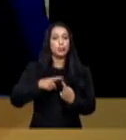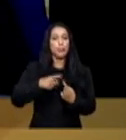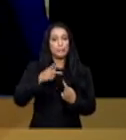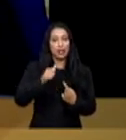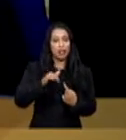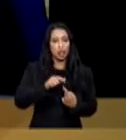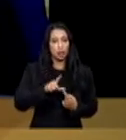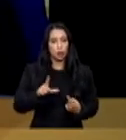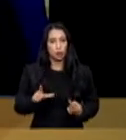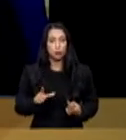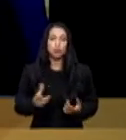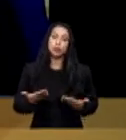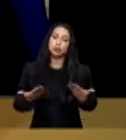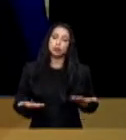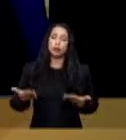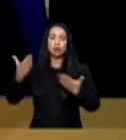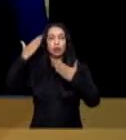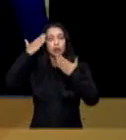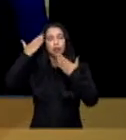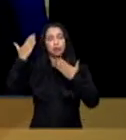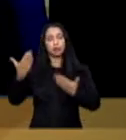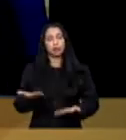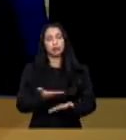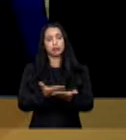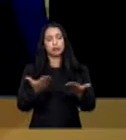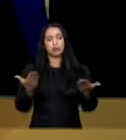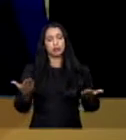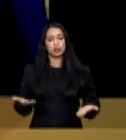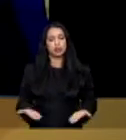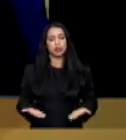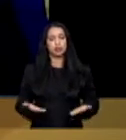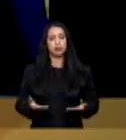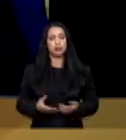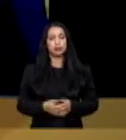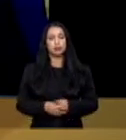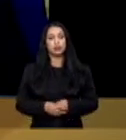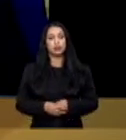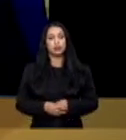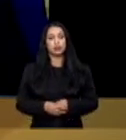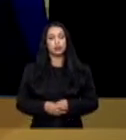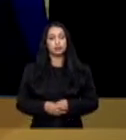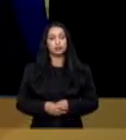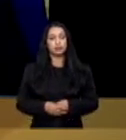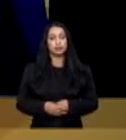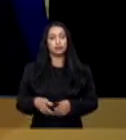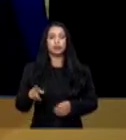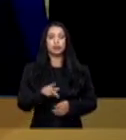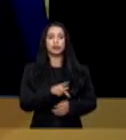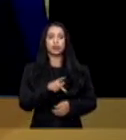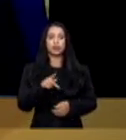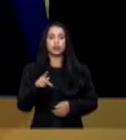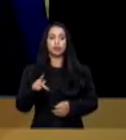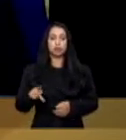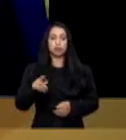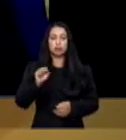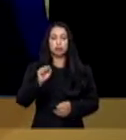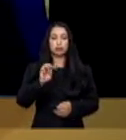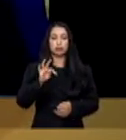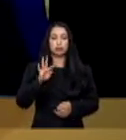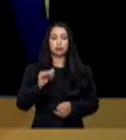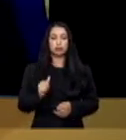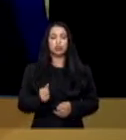Dessa forma, agradeço a Vossas Excelências, ao eminente presidente da Suprema Corte,